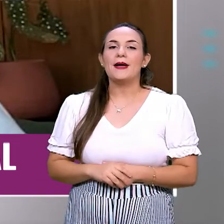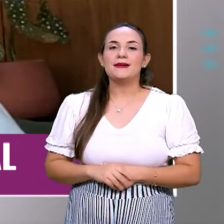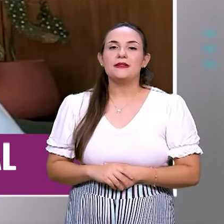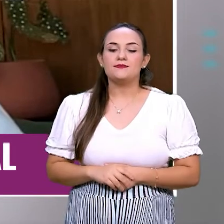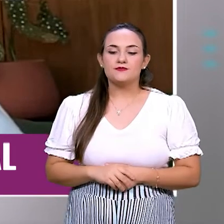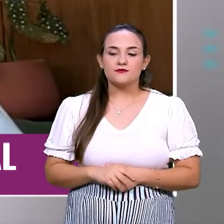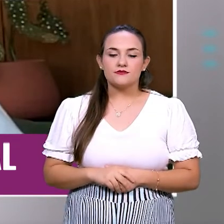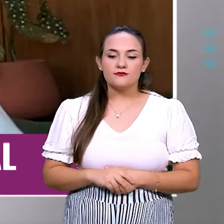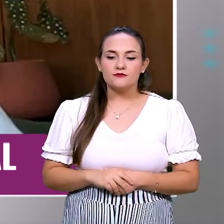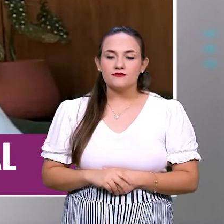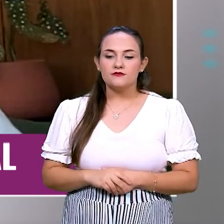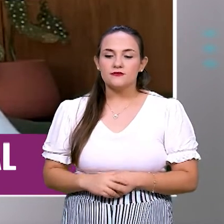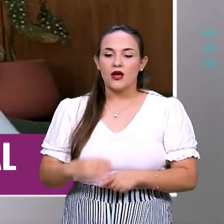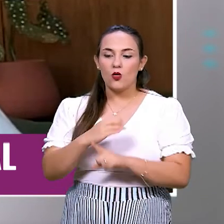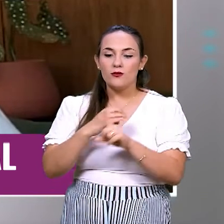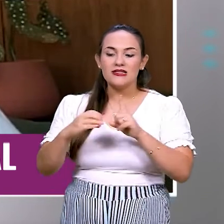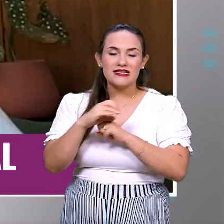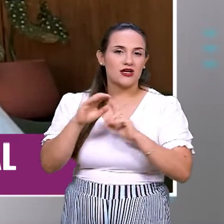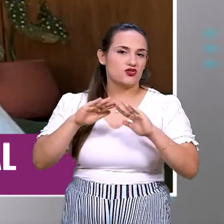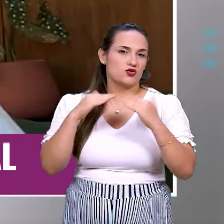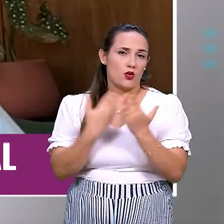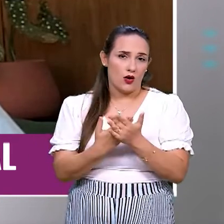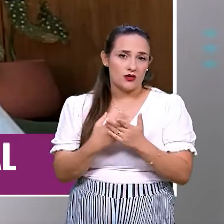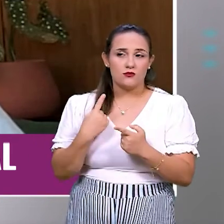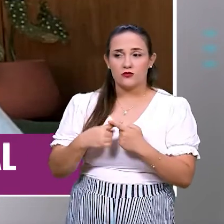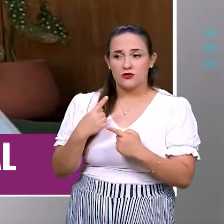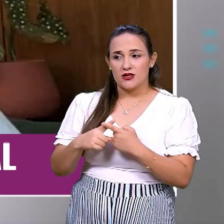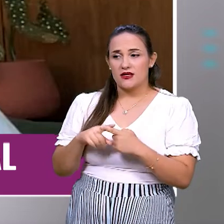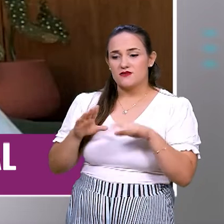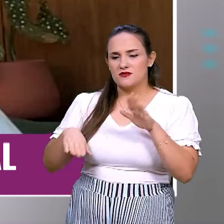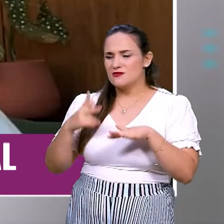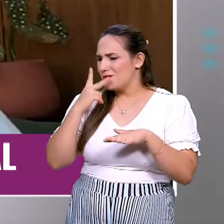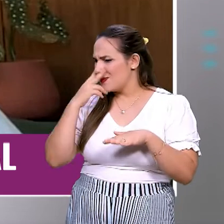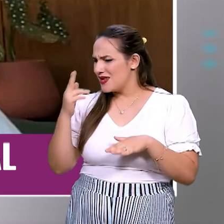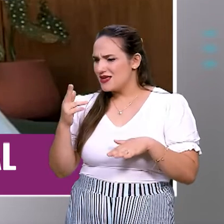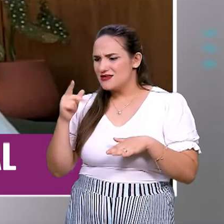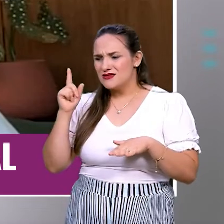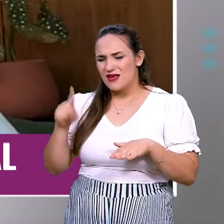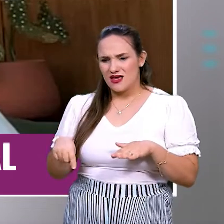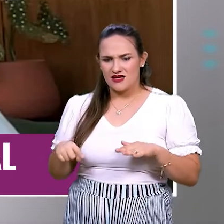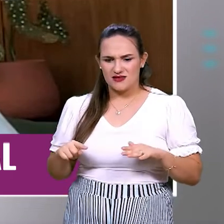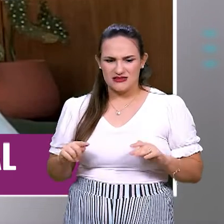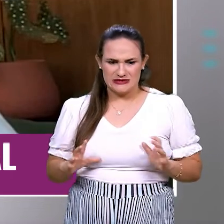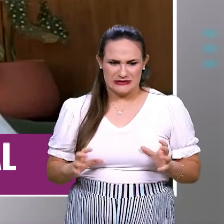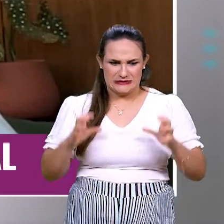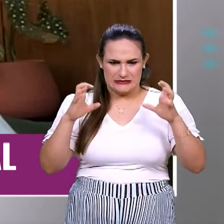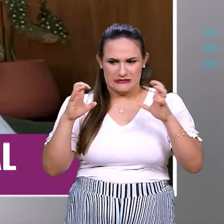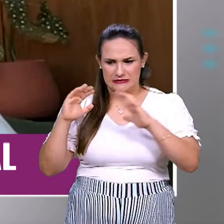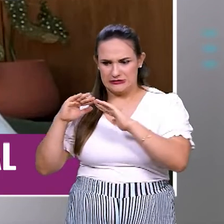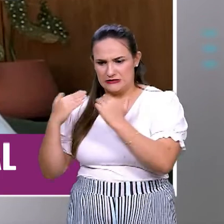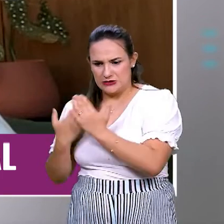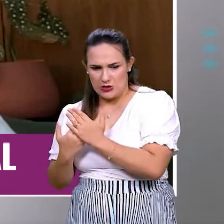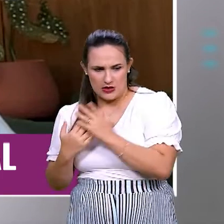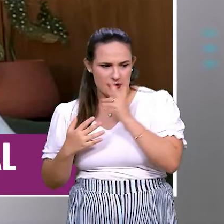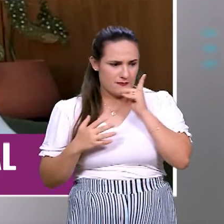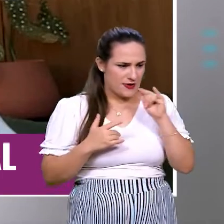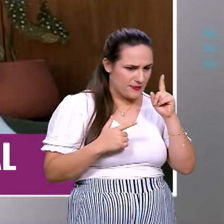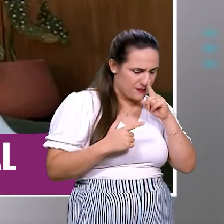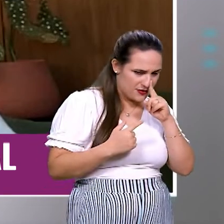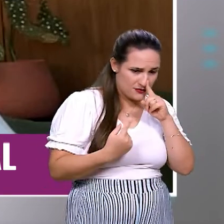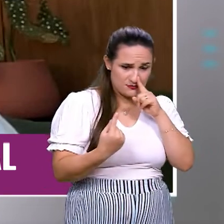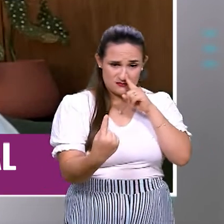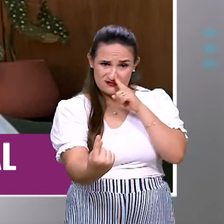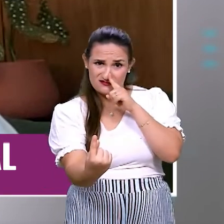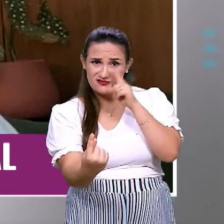que é fundamental, assim, a comunidade escolar, porque às vezes parece que fica uma briga entre a escola,